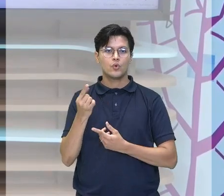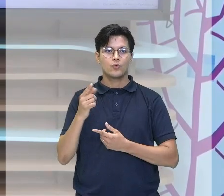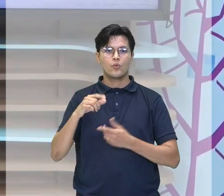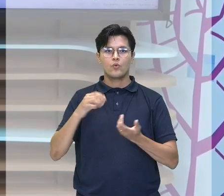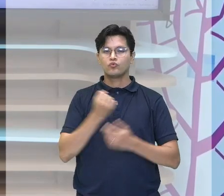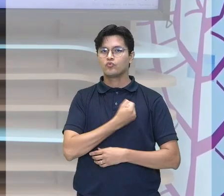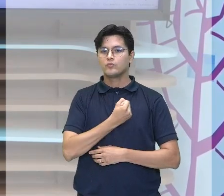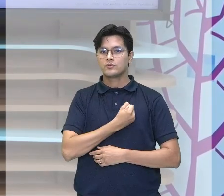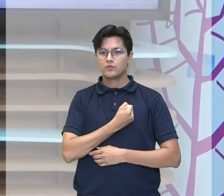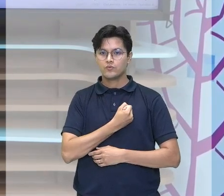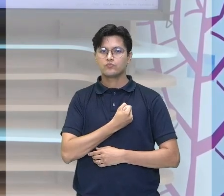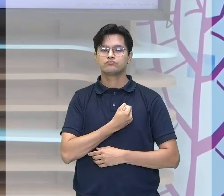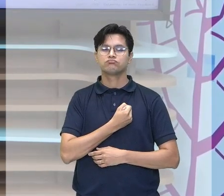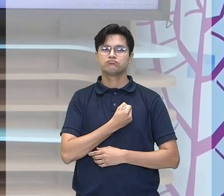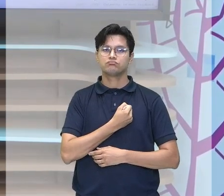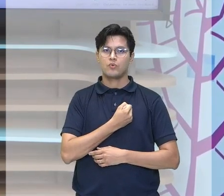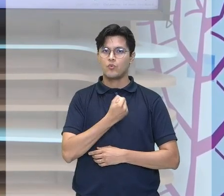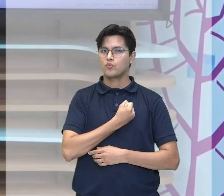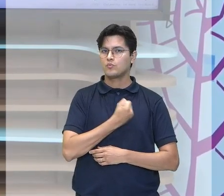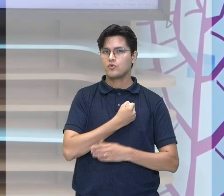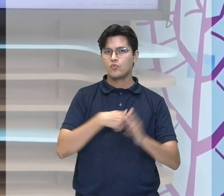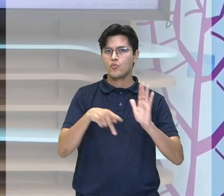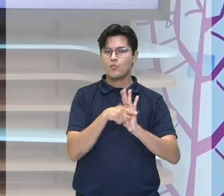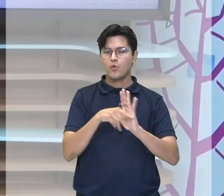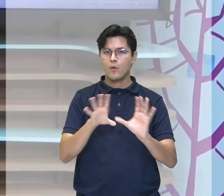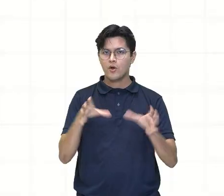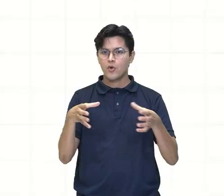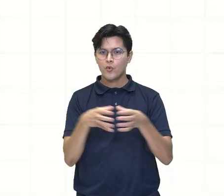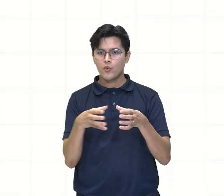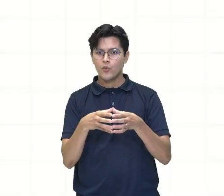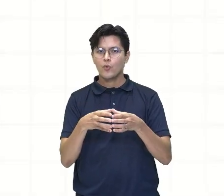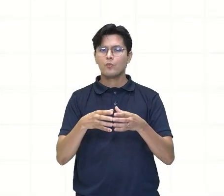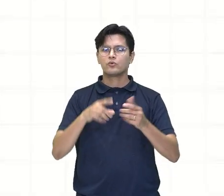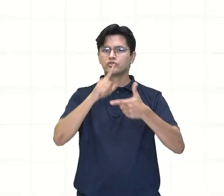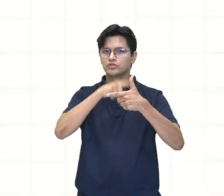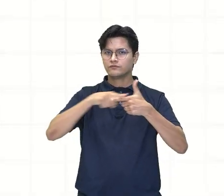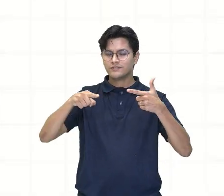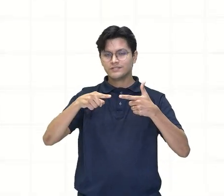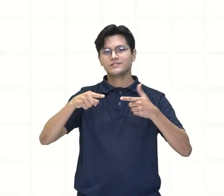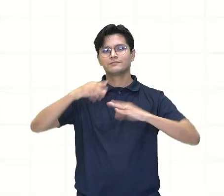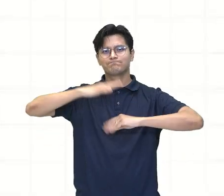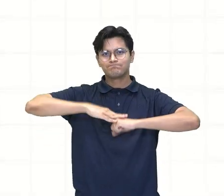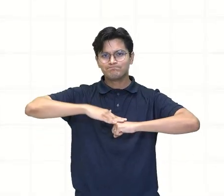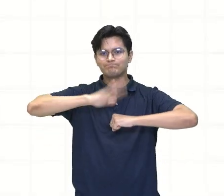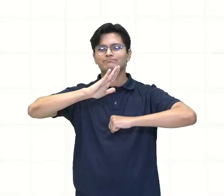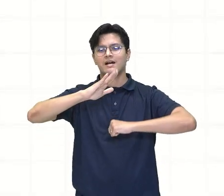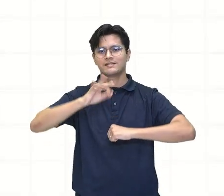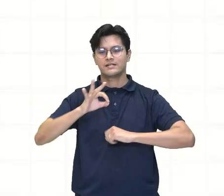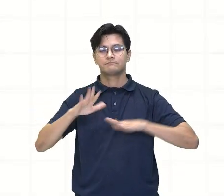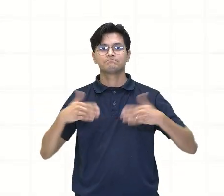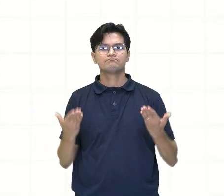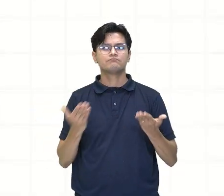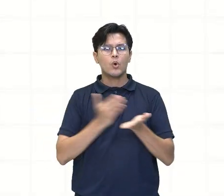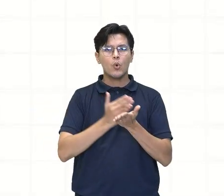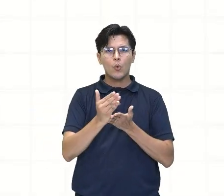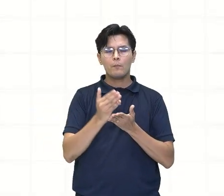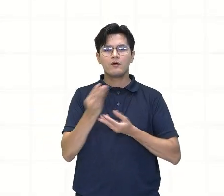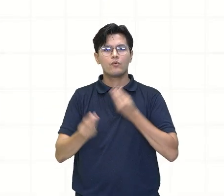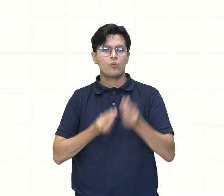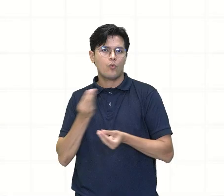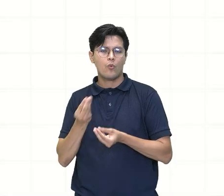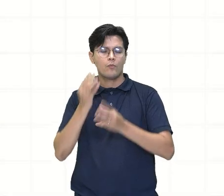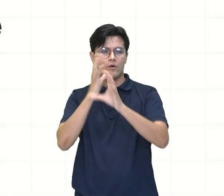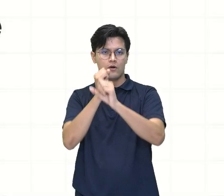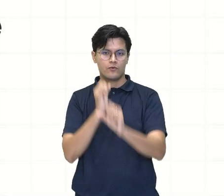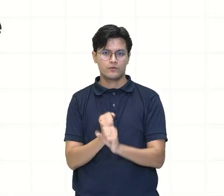números. E vocês lembram como é que calcula o nosso MDC? Vamos lá, vamos começar. A gente começa calculando da seguinte forma. Vamos